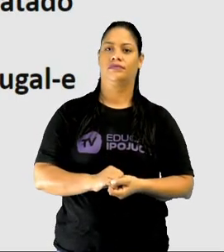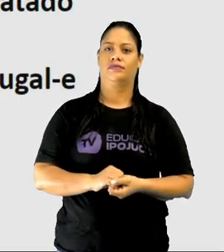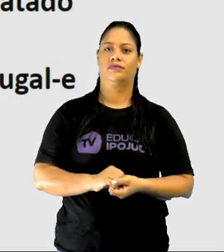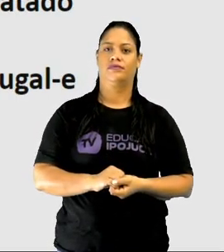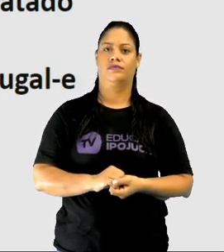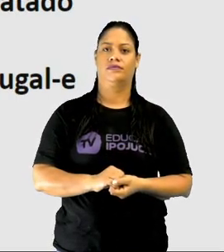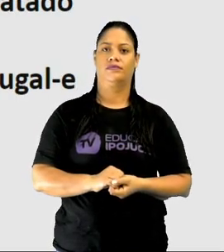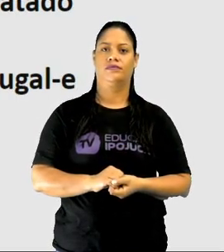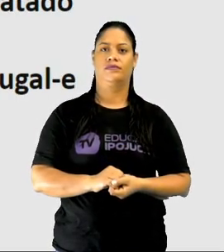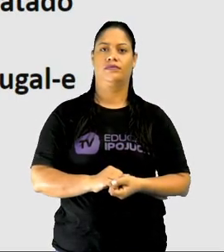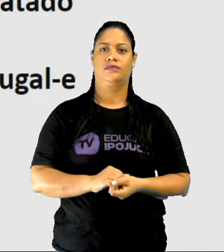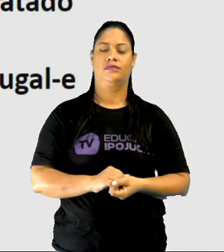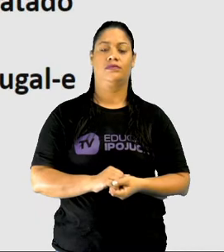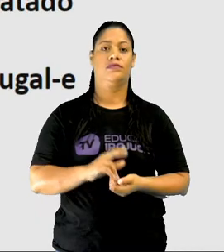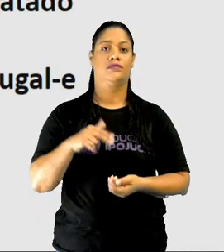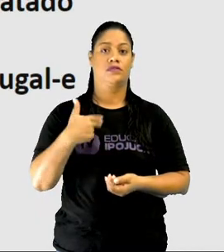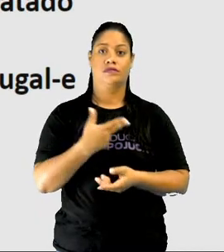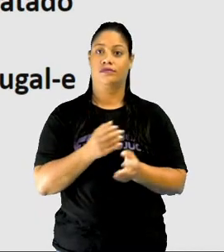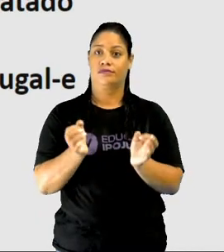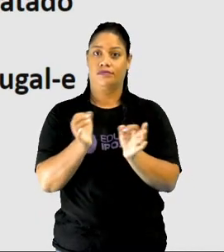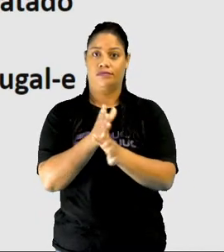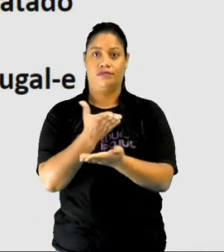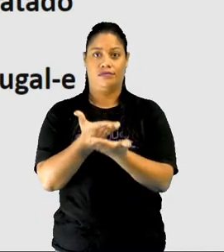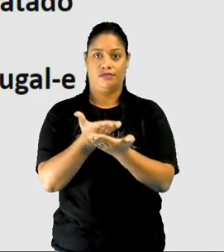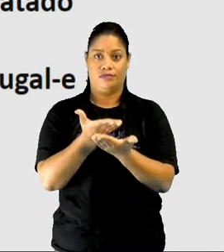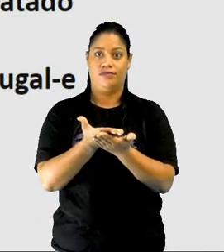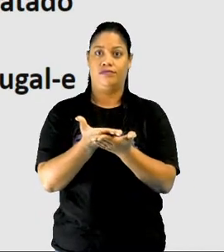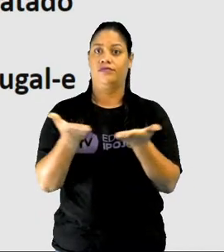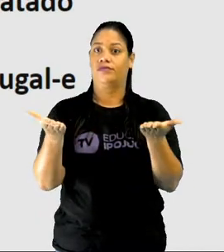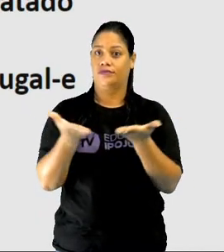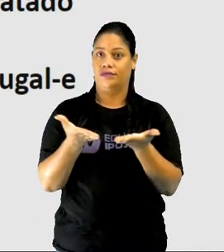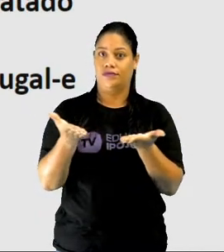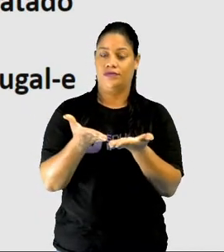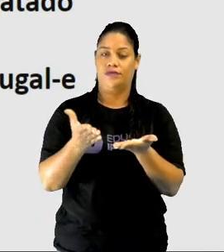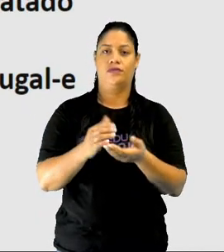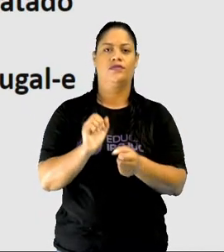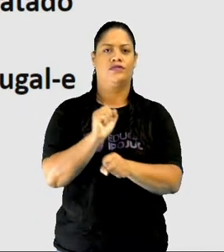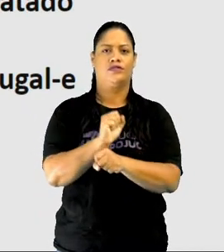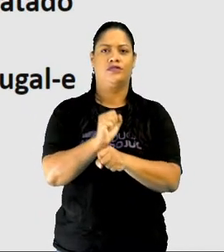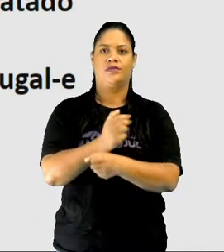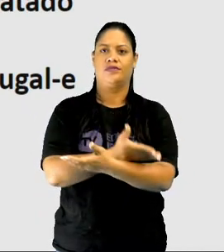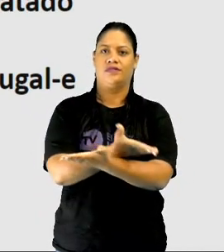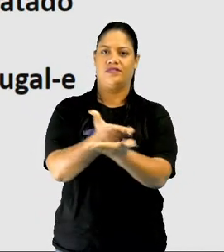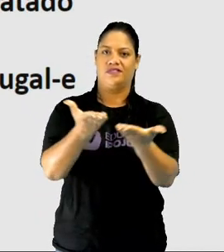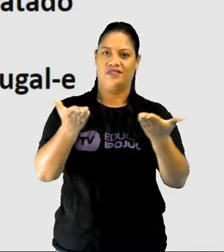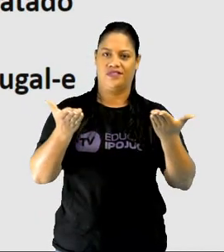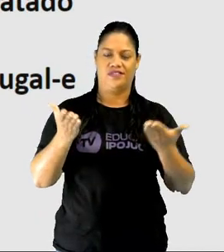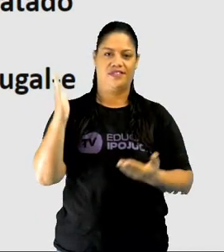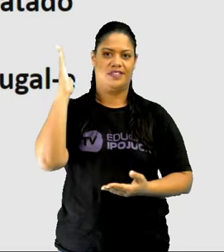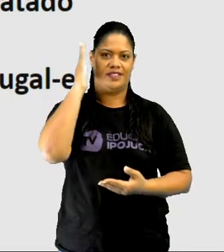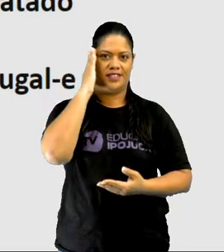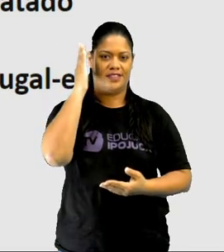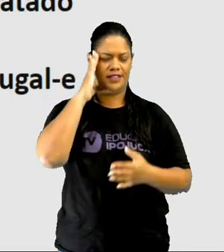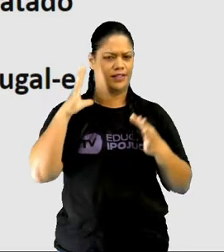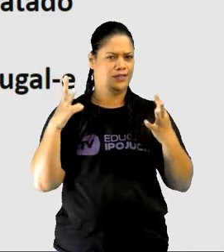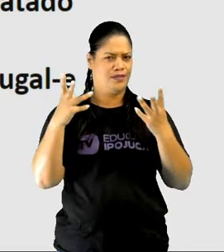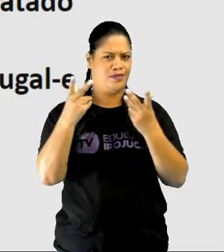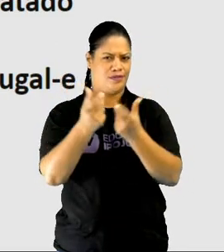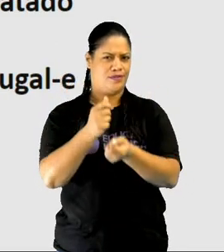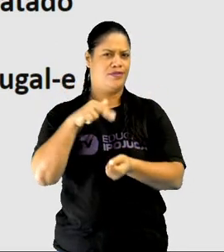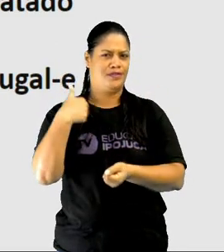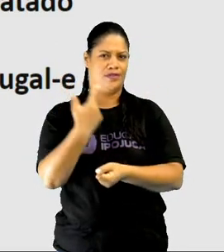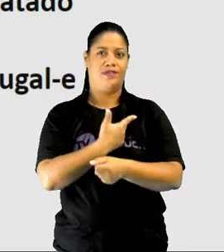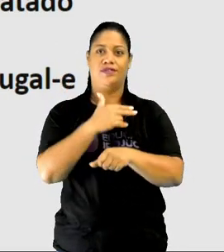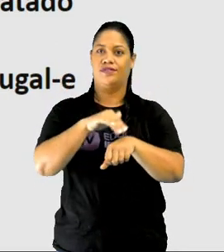com isso, nós encerramos a nossa aula de hoje. Eu espero que vocês tenham entendido tudo o que a gente